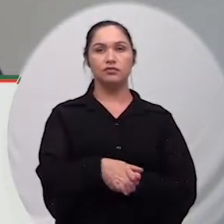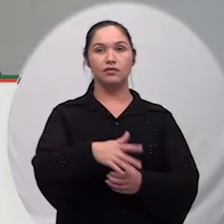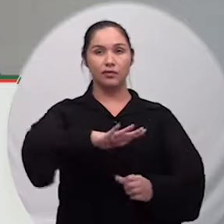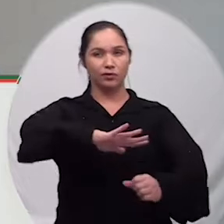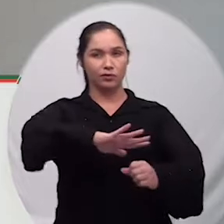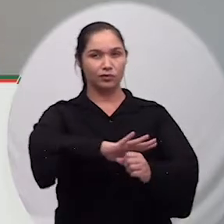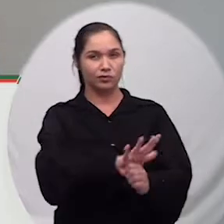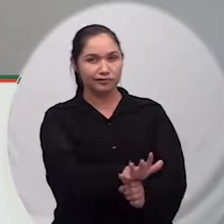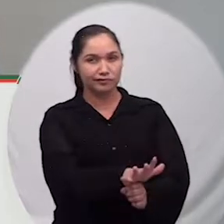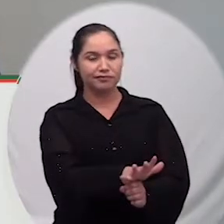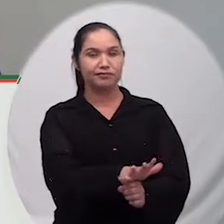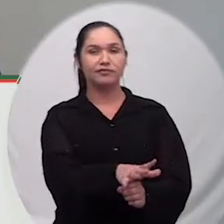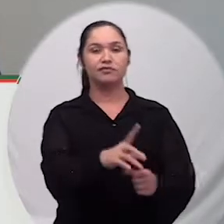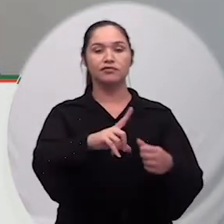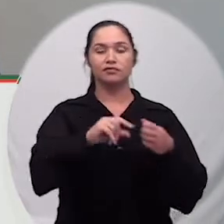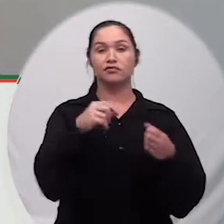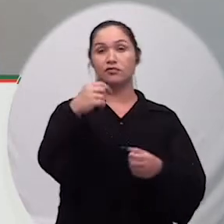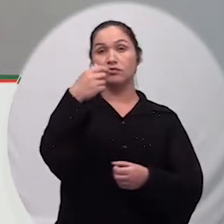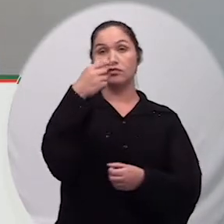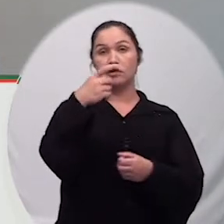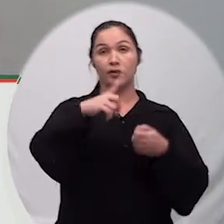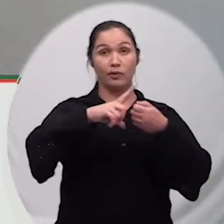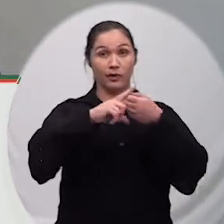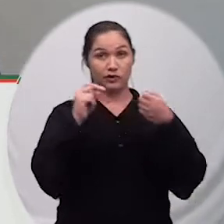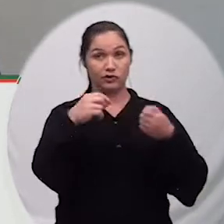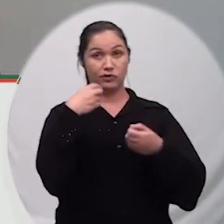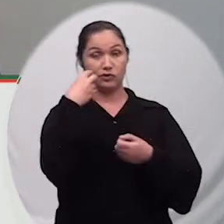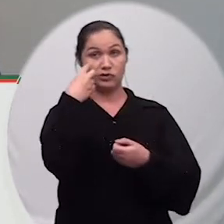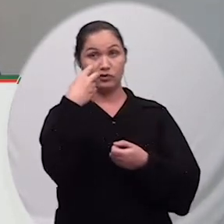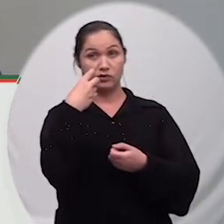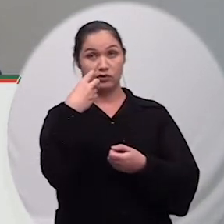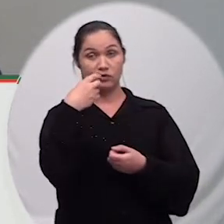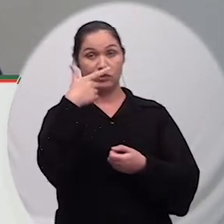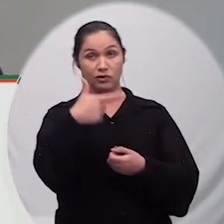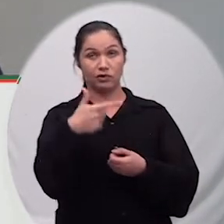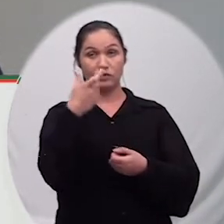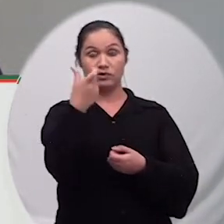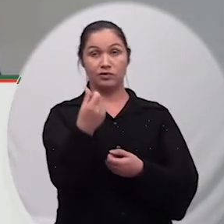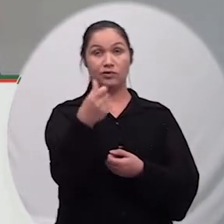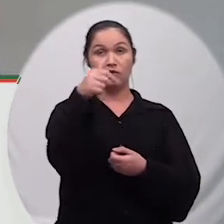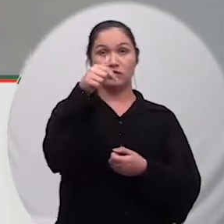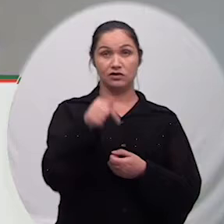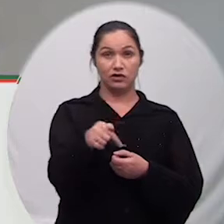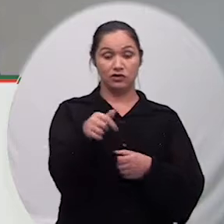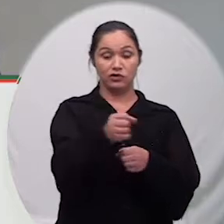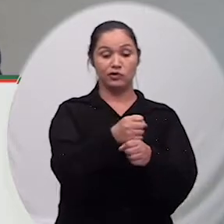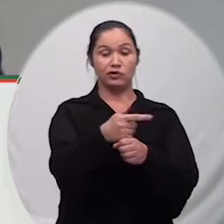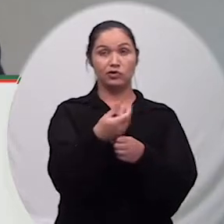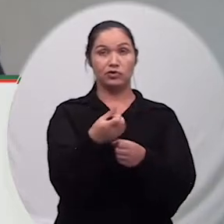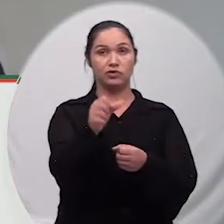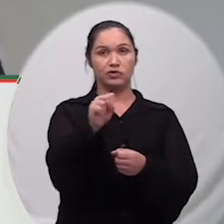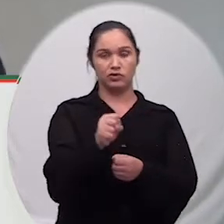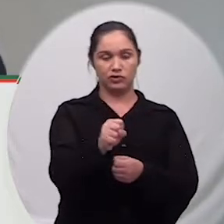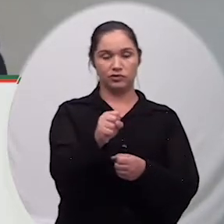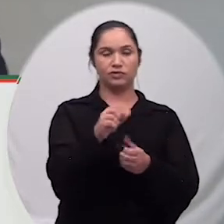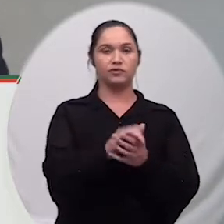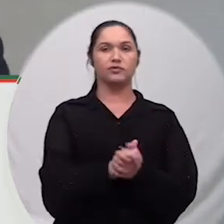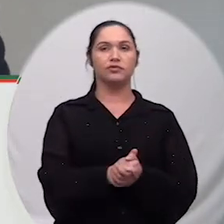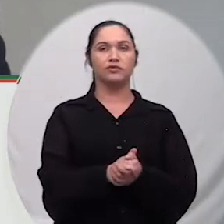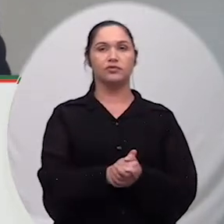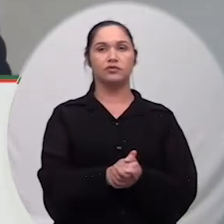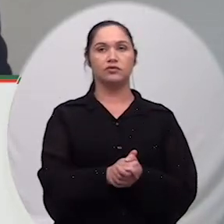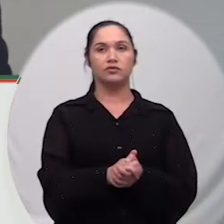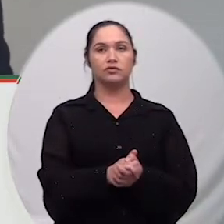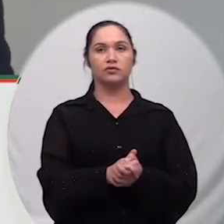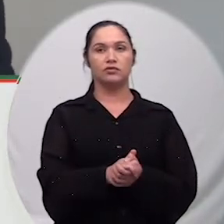artigo 267, que ele diz, da Lei Complementar 287/2018, do Código Tributário, que diz o quê? Os